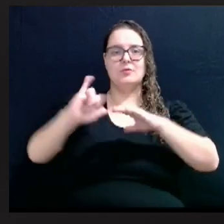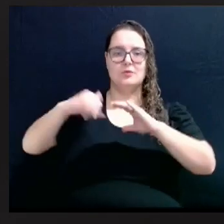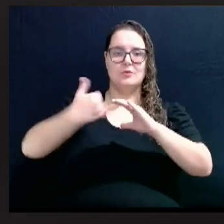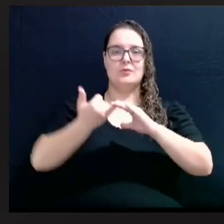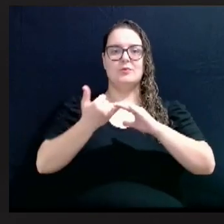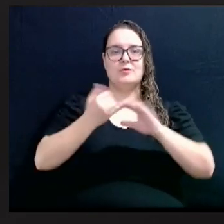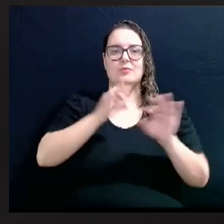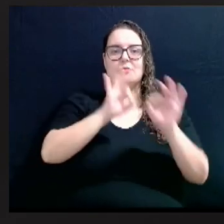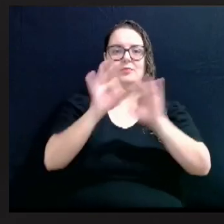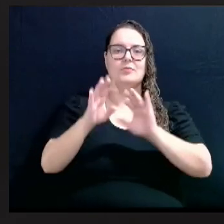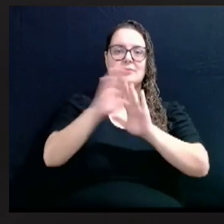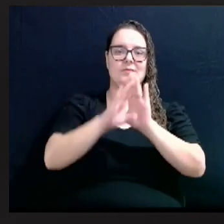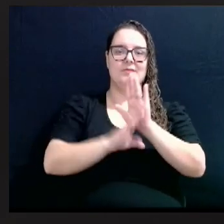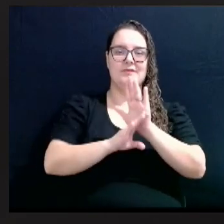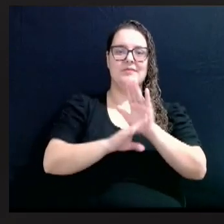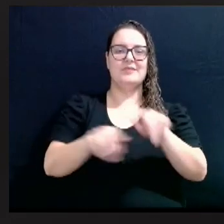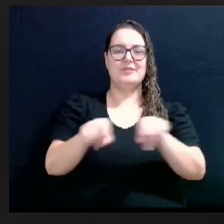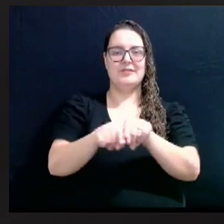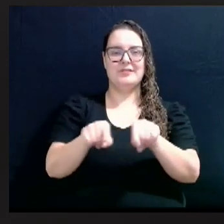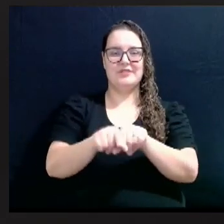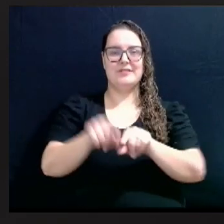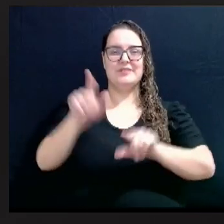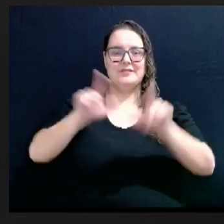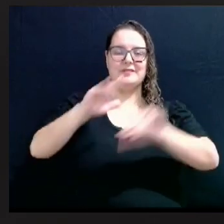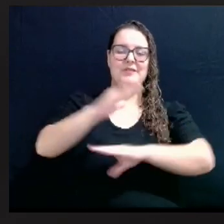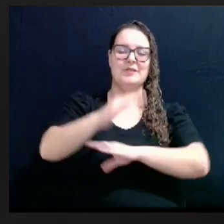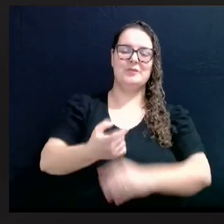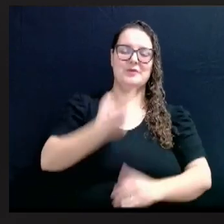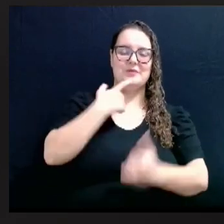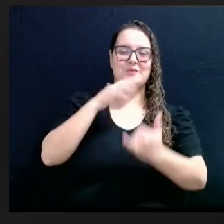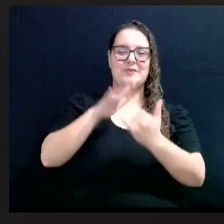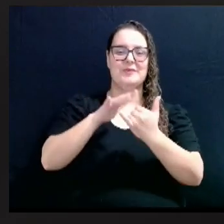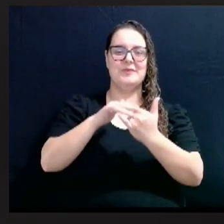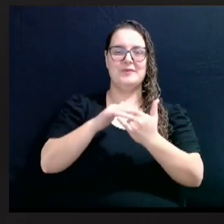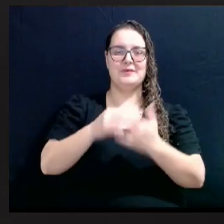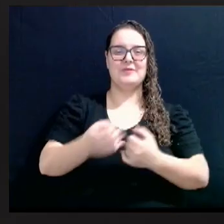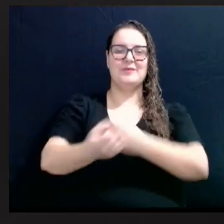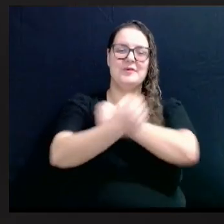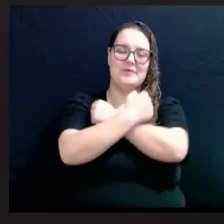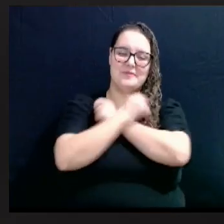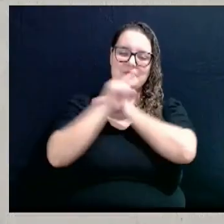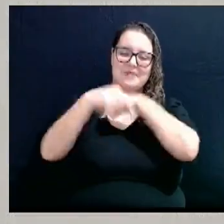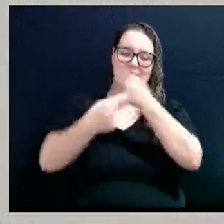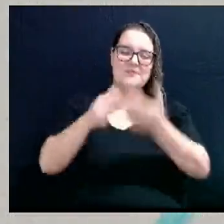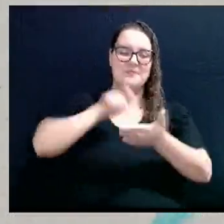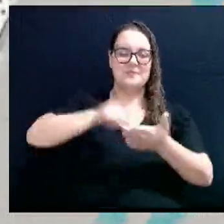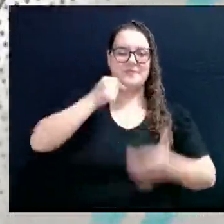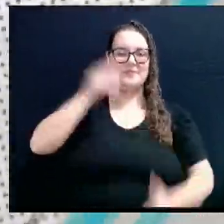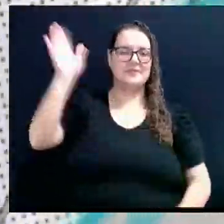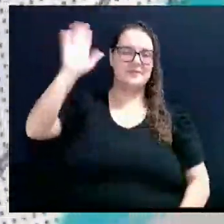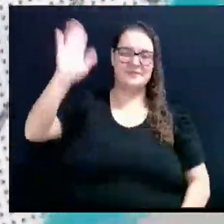nossa programação TV Câmara Campinas é o nome do canal. Um abraço, até o próximo na Ponta do Lápis.